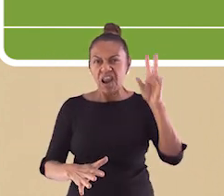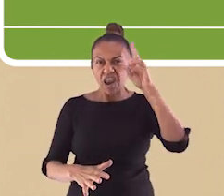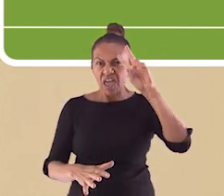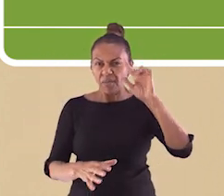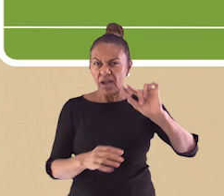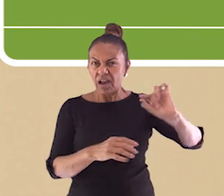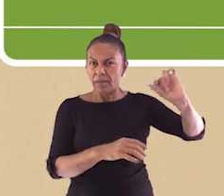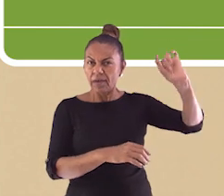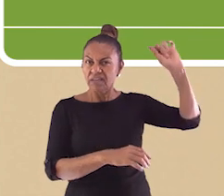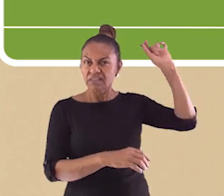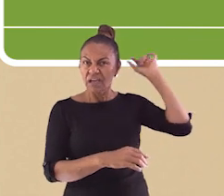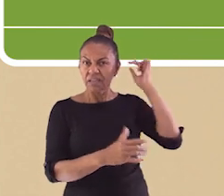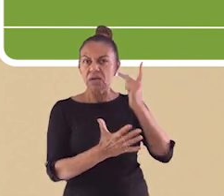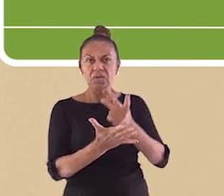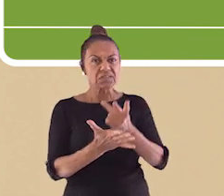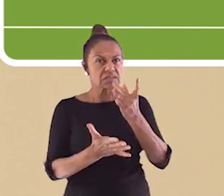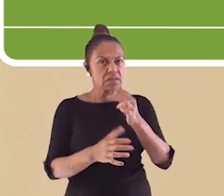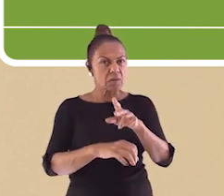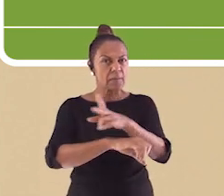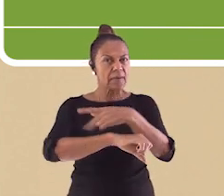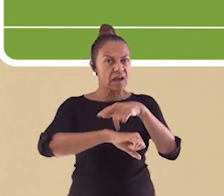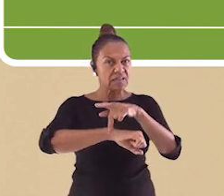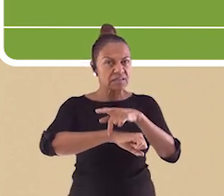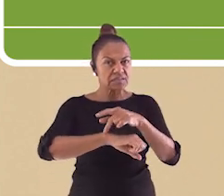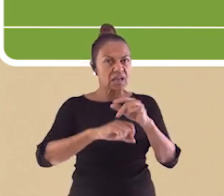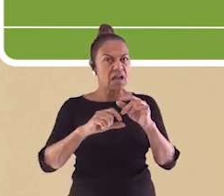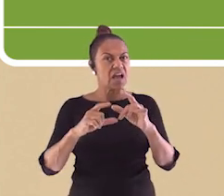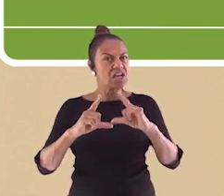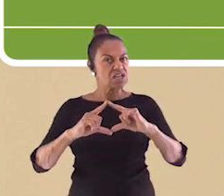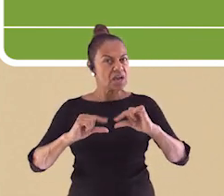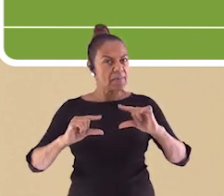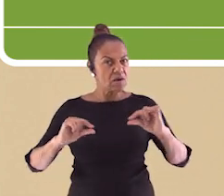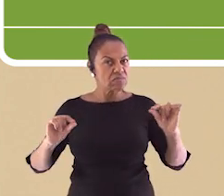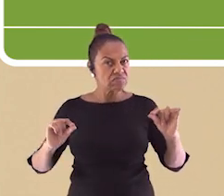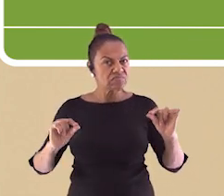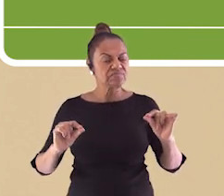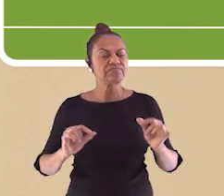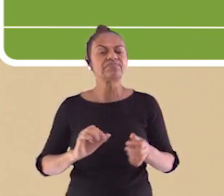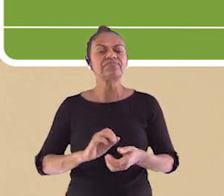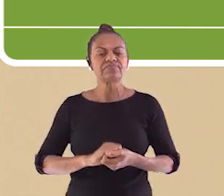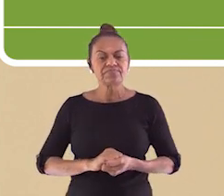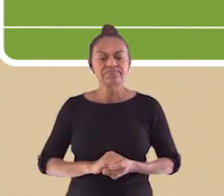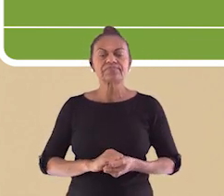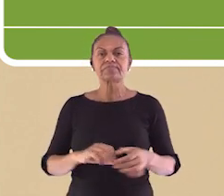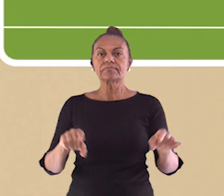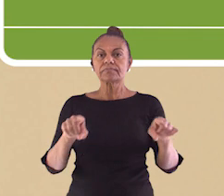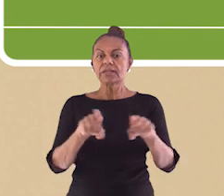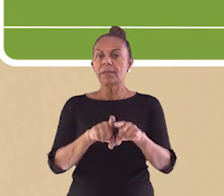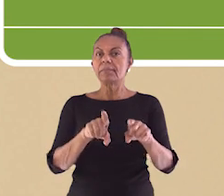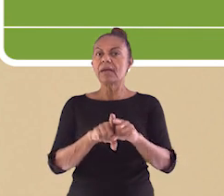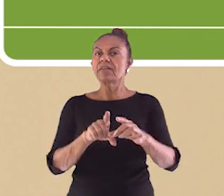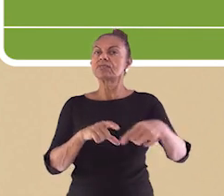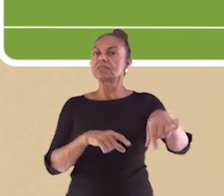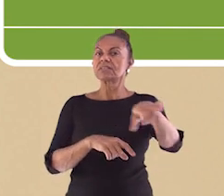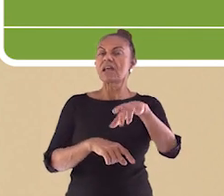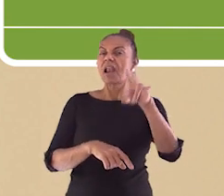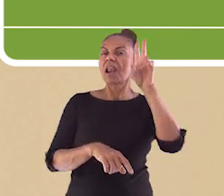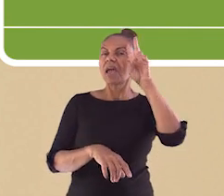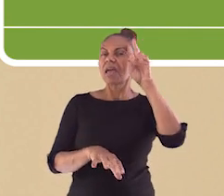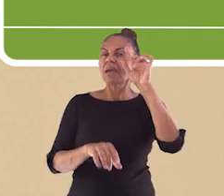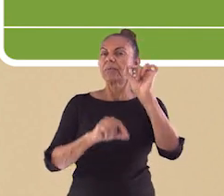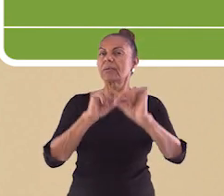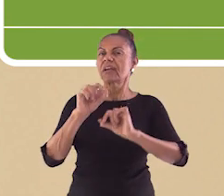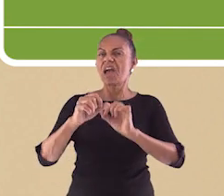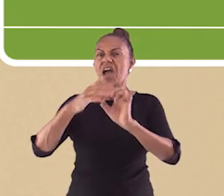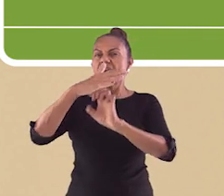em Hiroshima e Nagasaki. Ou, além de bombas atômicas, você também pode acabar lembrando das